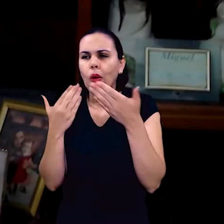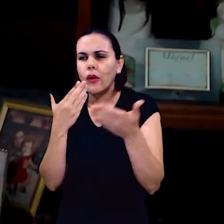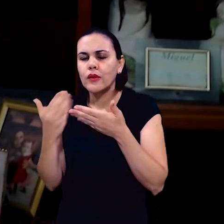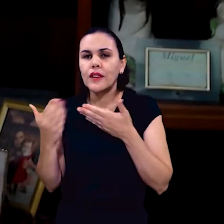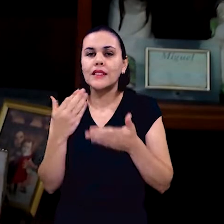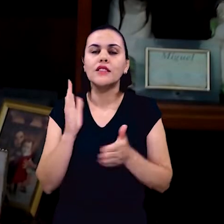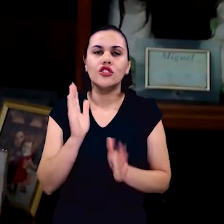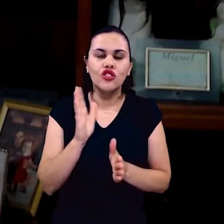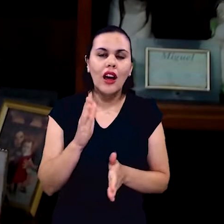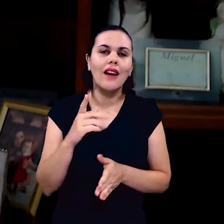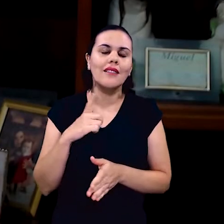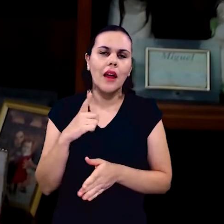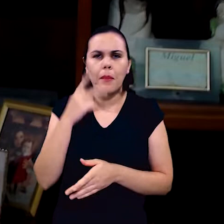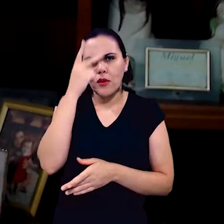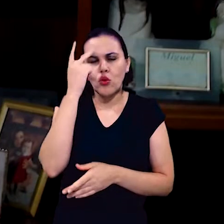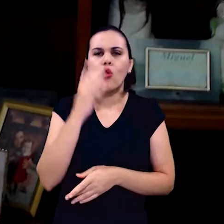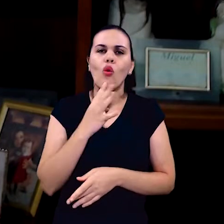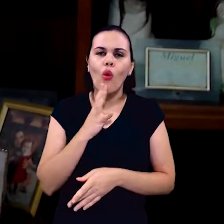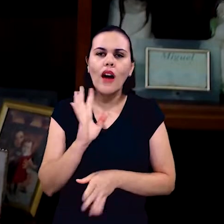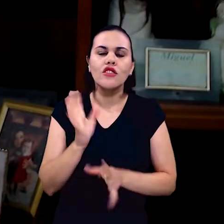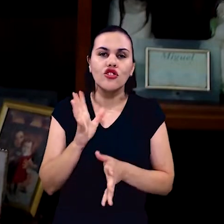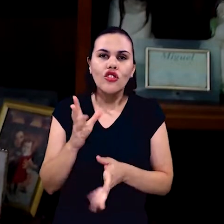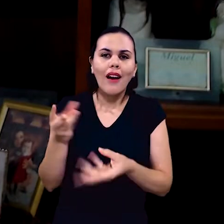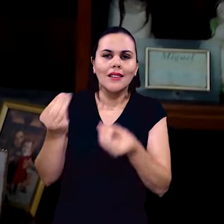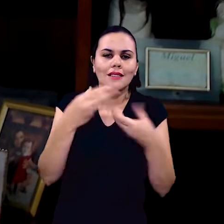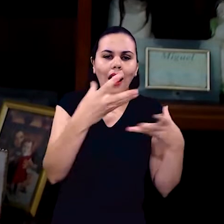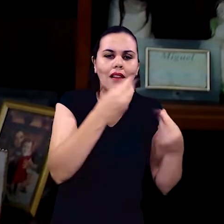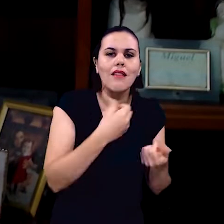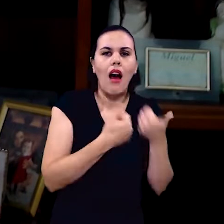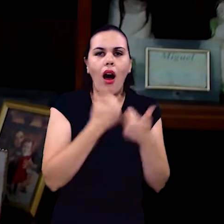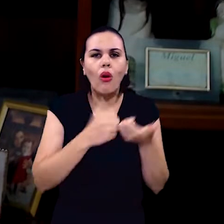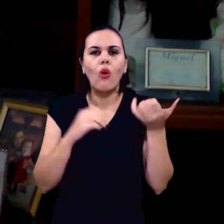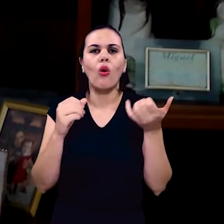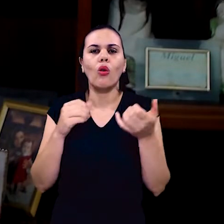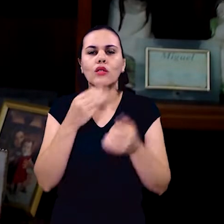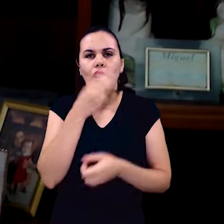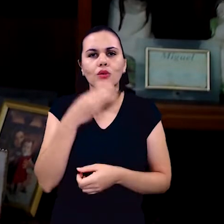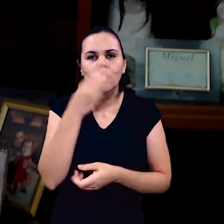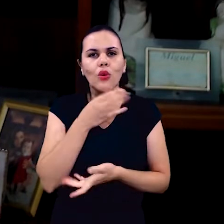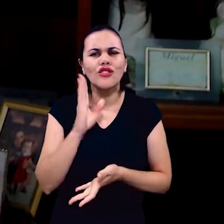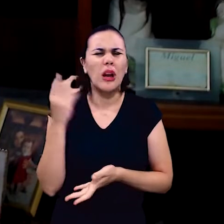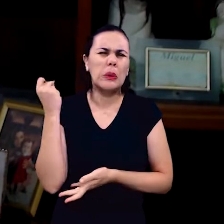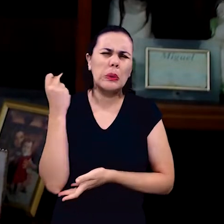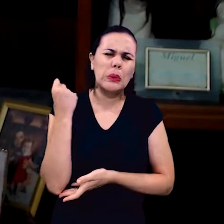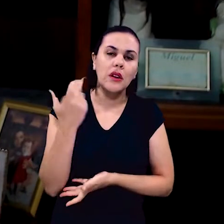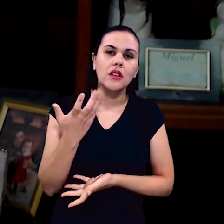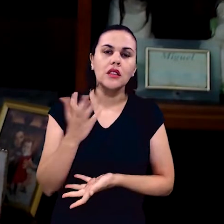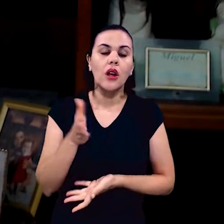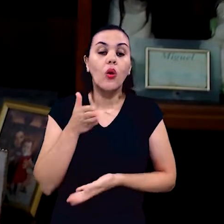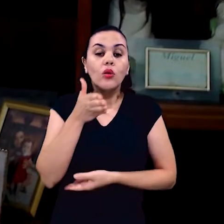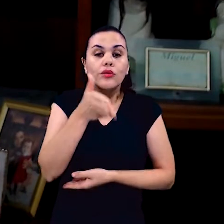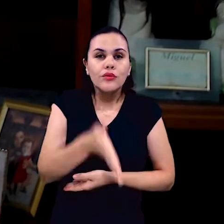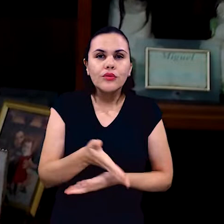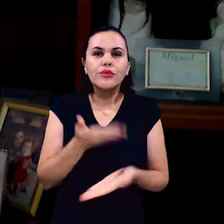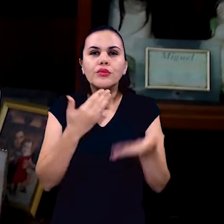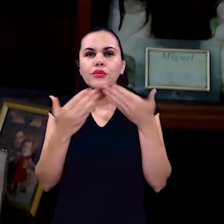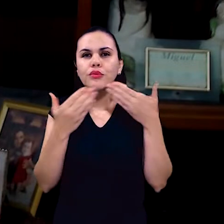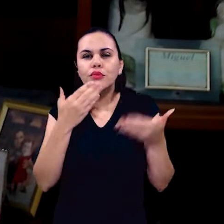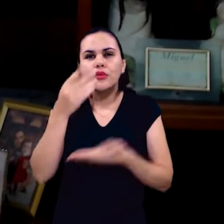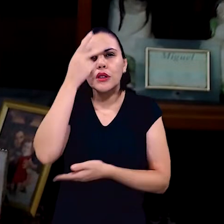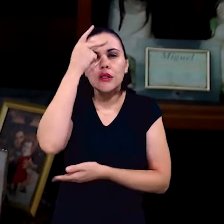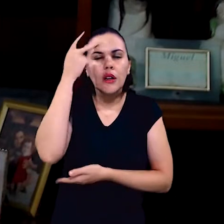que a gente já tem as pessoas que fazem a doação todo ano, né, de arroz, de açúcar, isso aí já vem de muito tempo, né? Quando eu